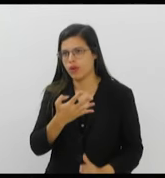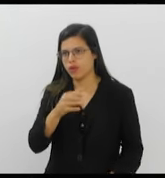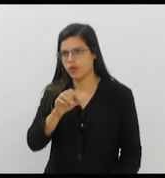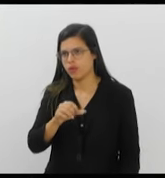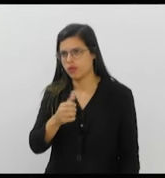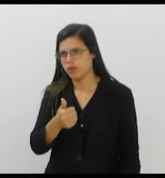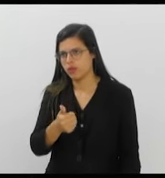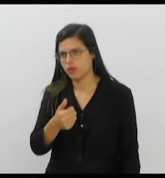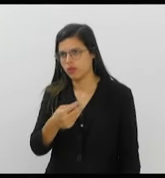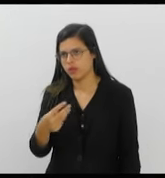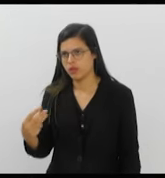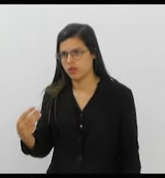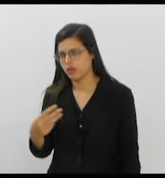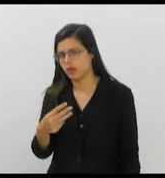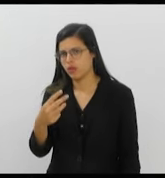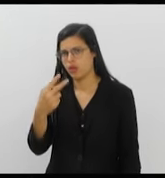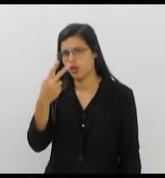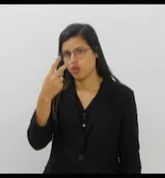49.133,